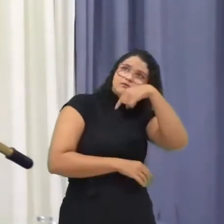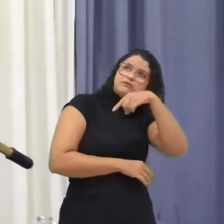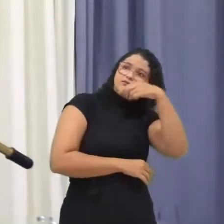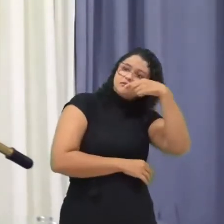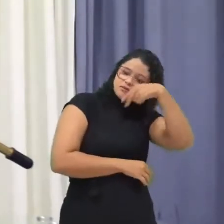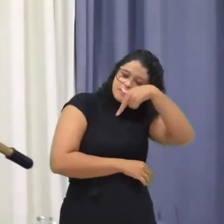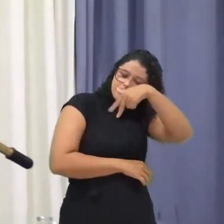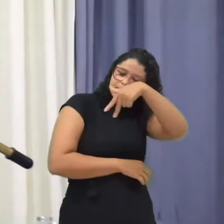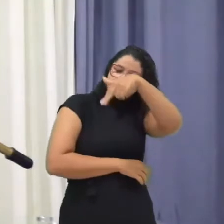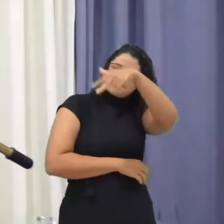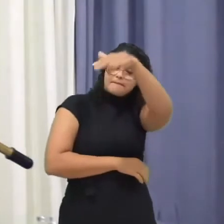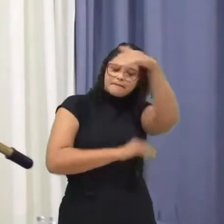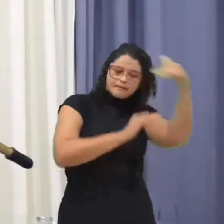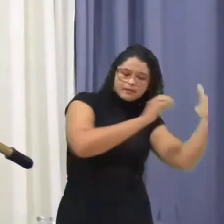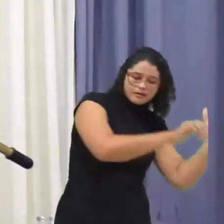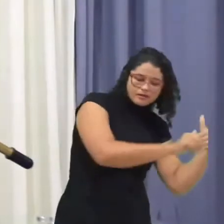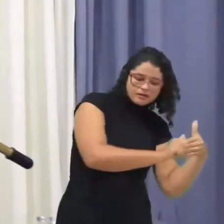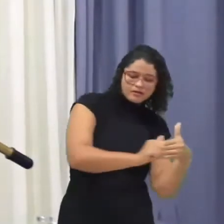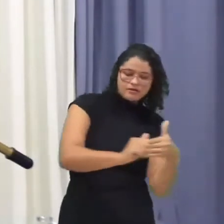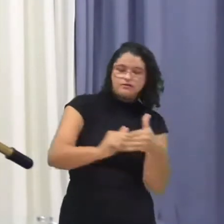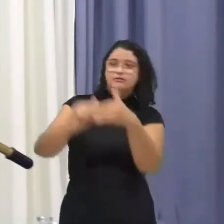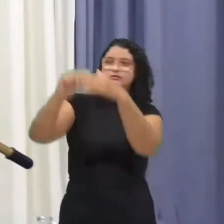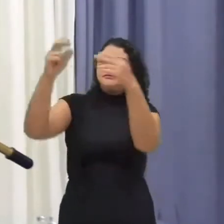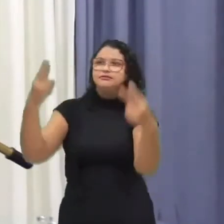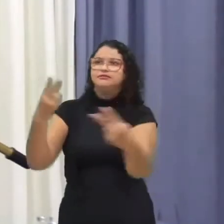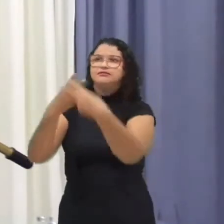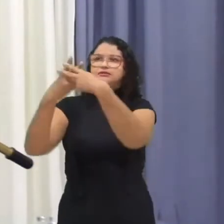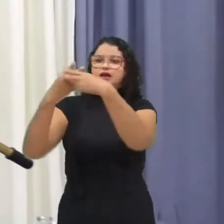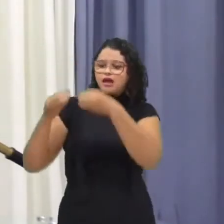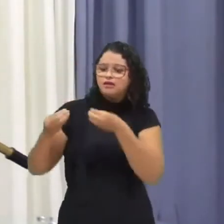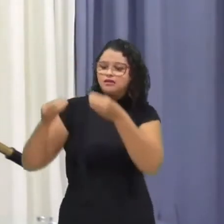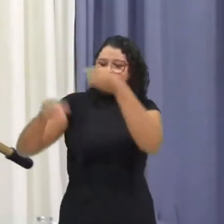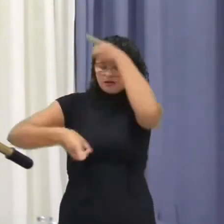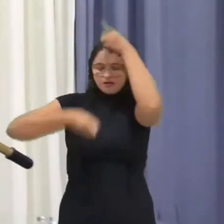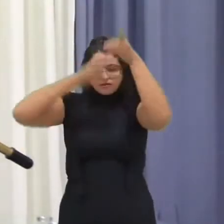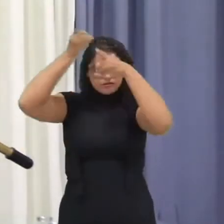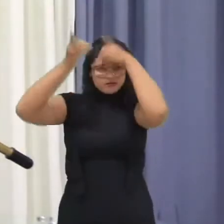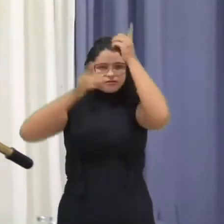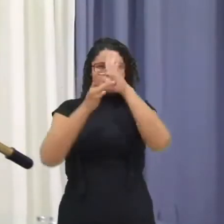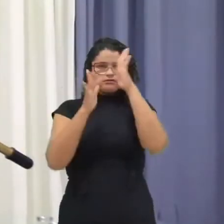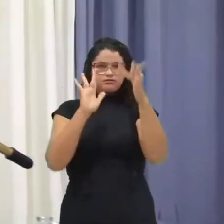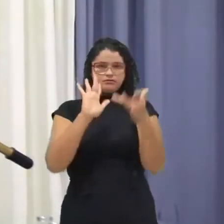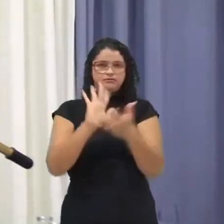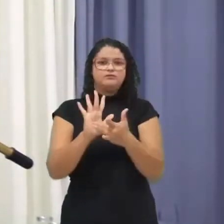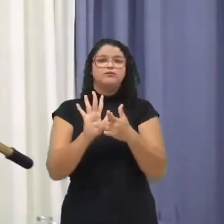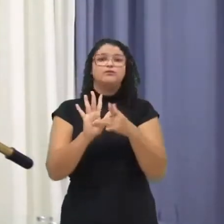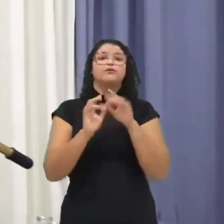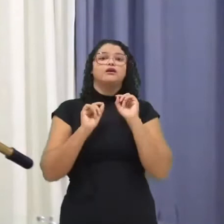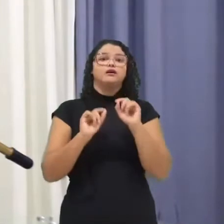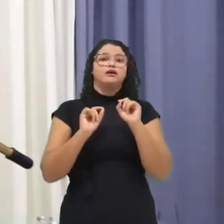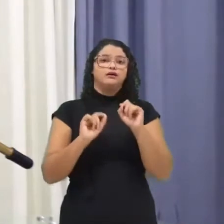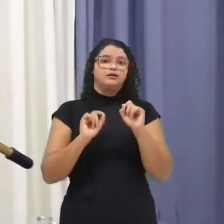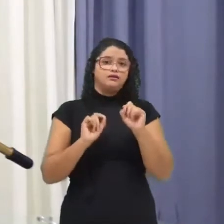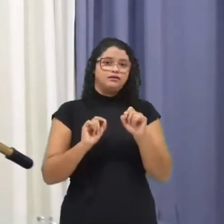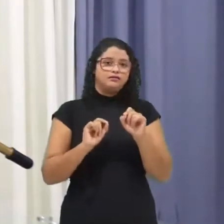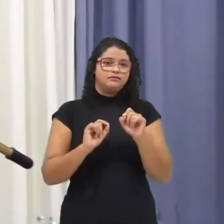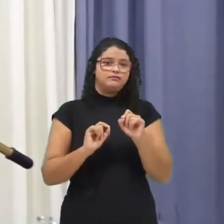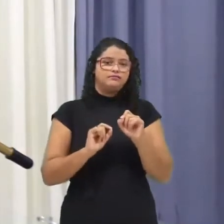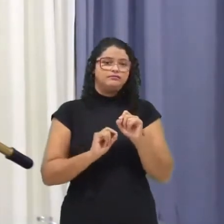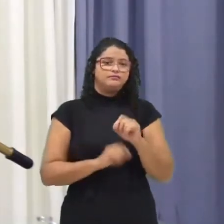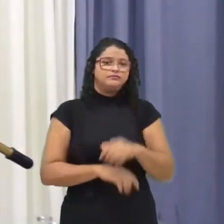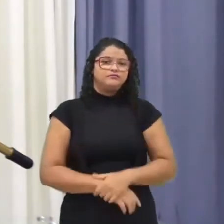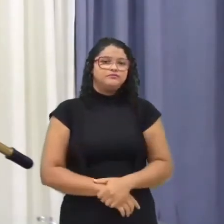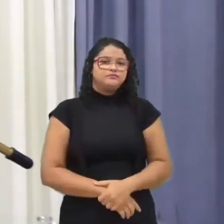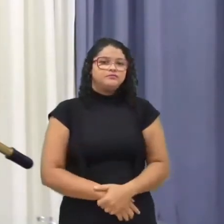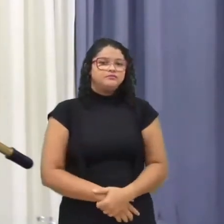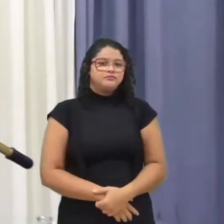levou cativo o cativeiro e deu dons aos homens. Jesus, então, faz isto